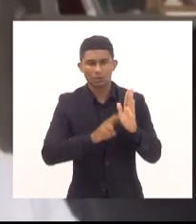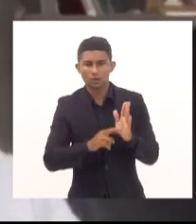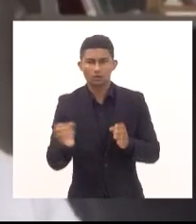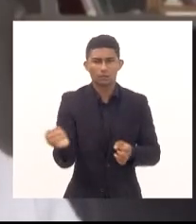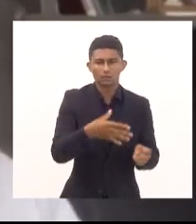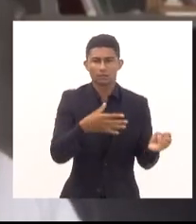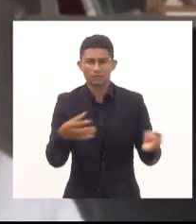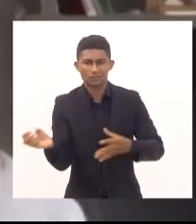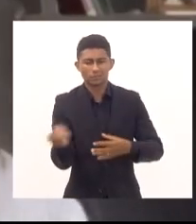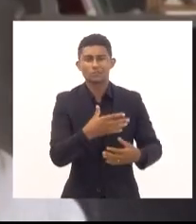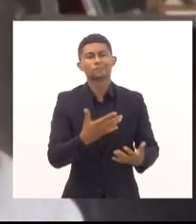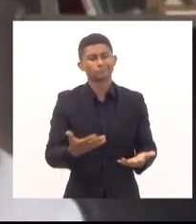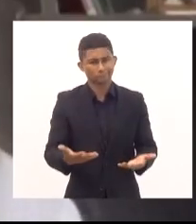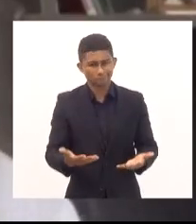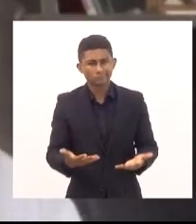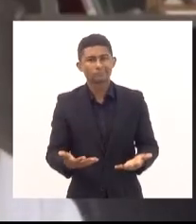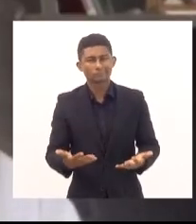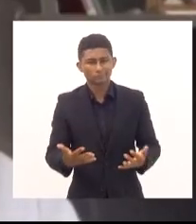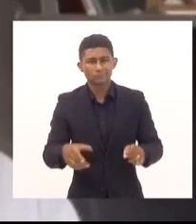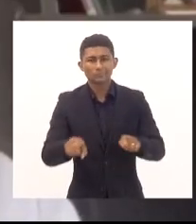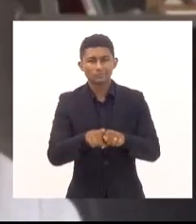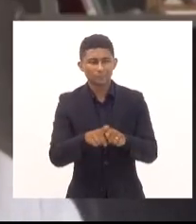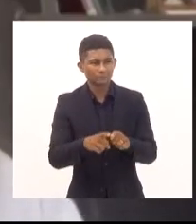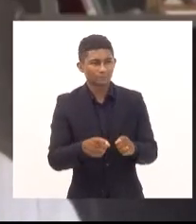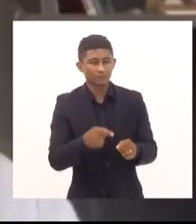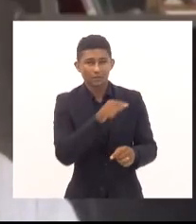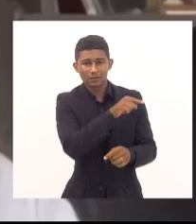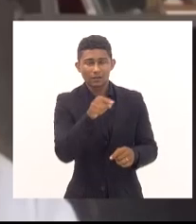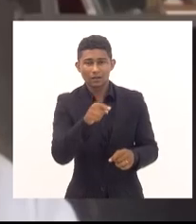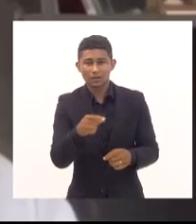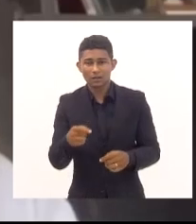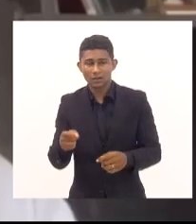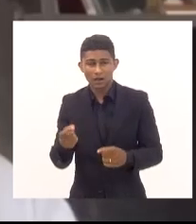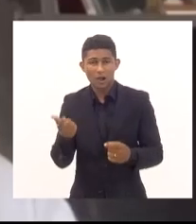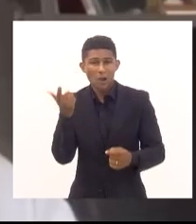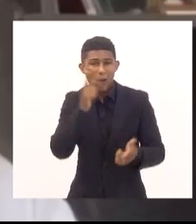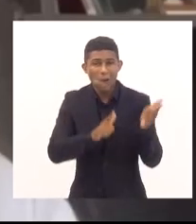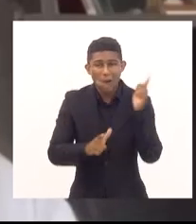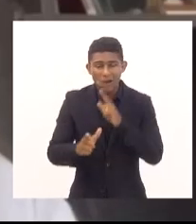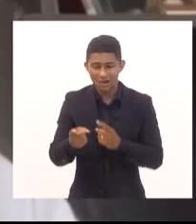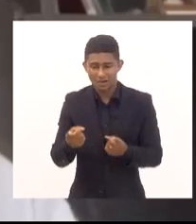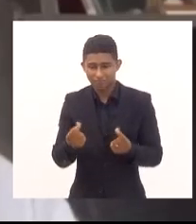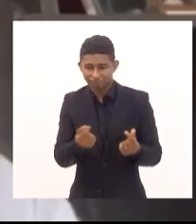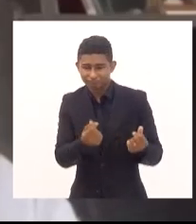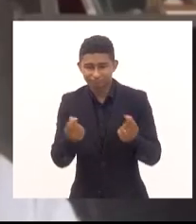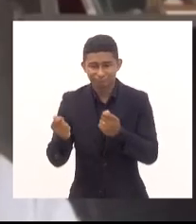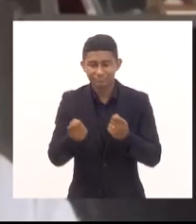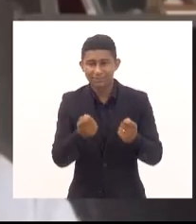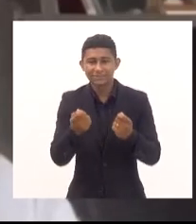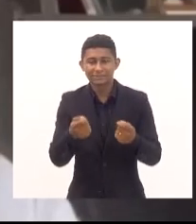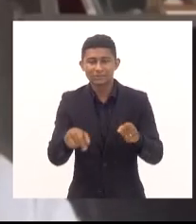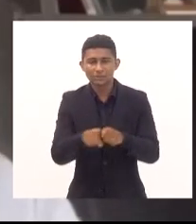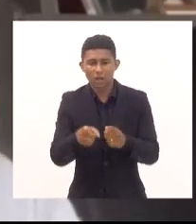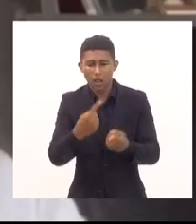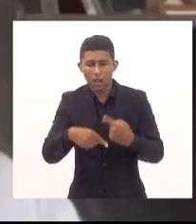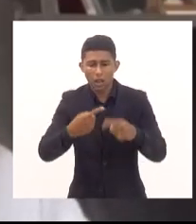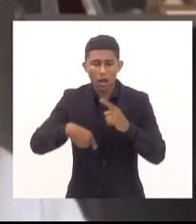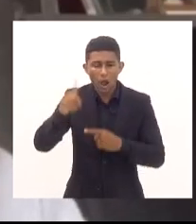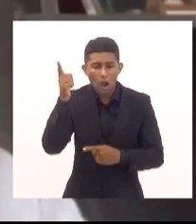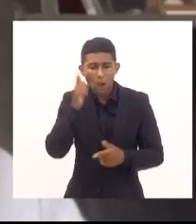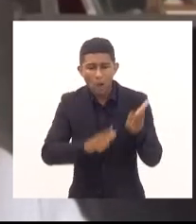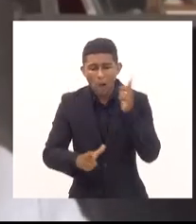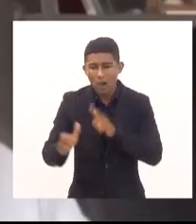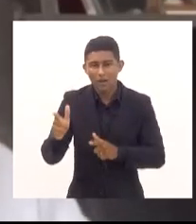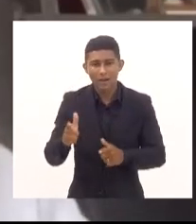de atualização do teto de faturamento para enquadramento das micro e pequenas empresas no Simples